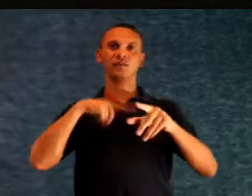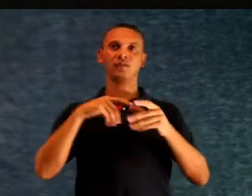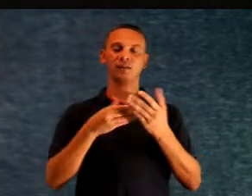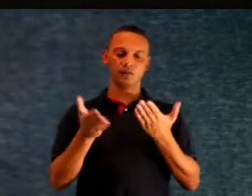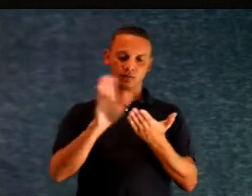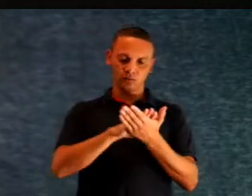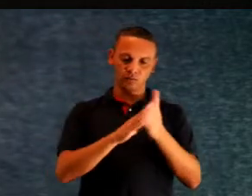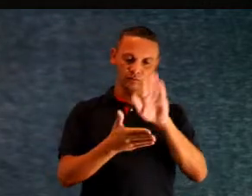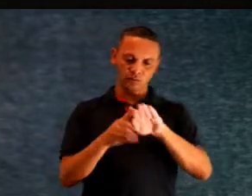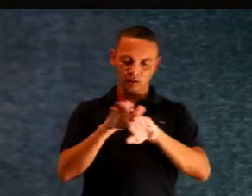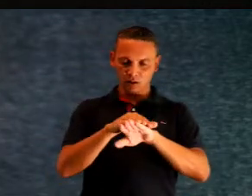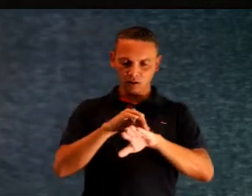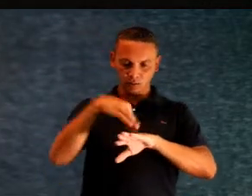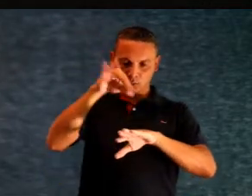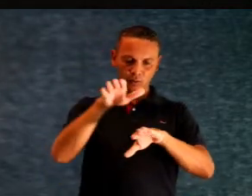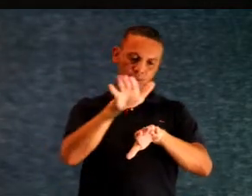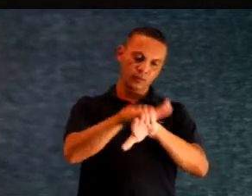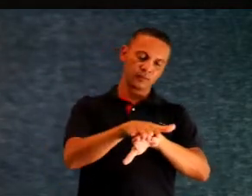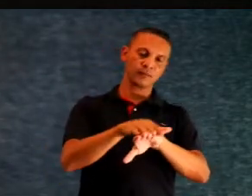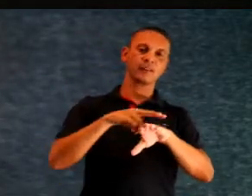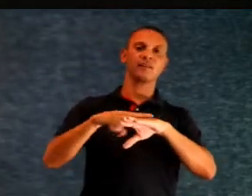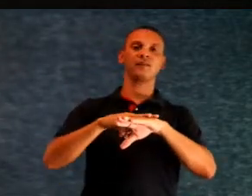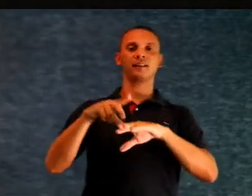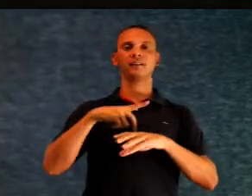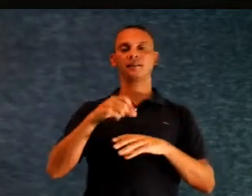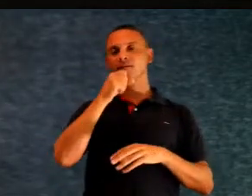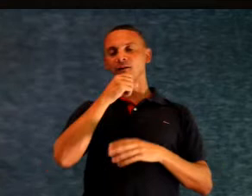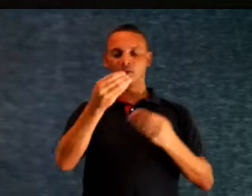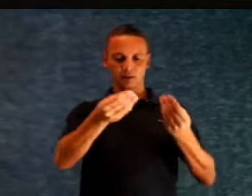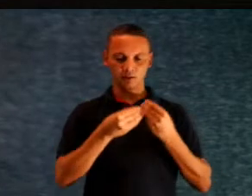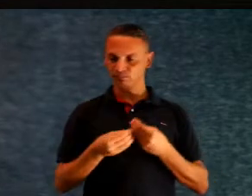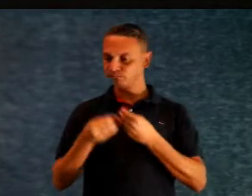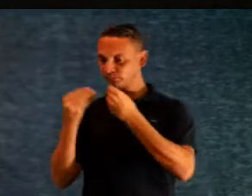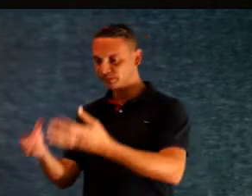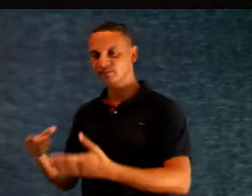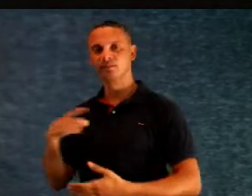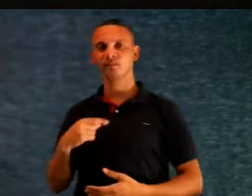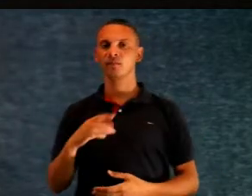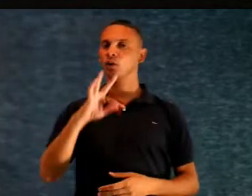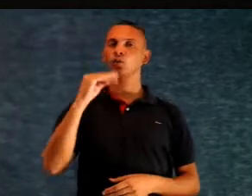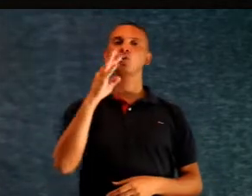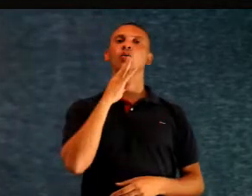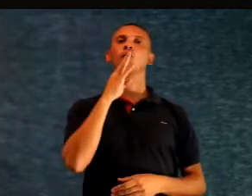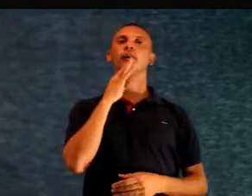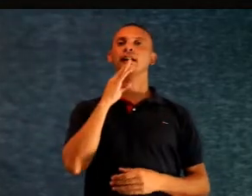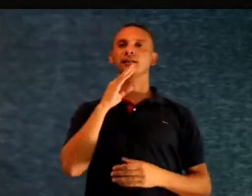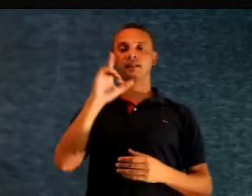né? O Drummond, a filha, com 2 anos de idade, Drummond deu de presente a ela uma coleção